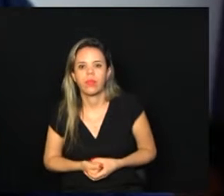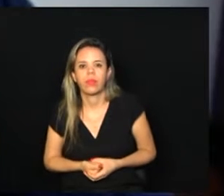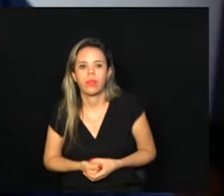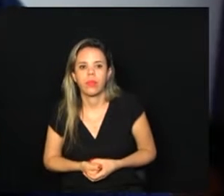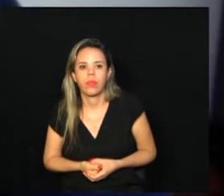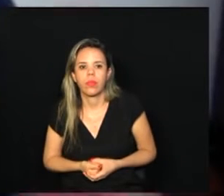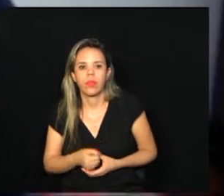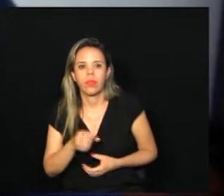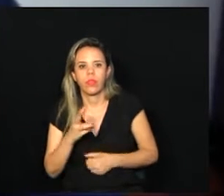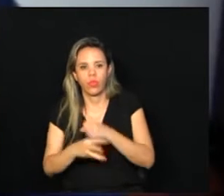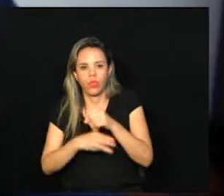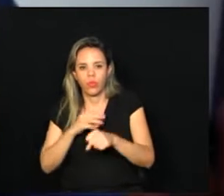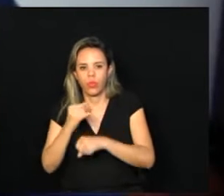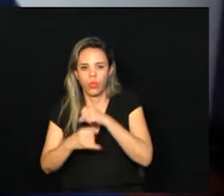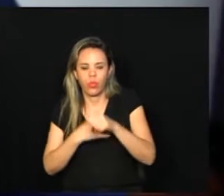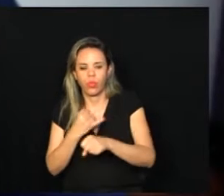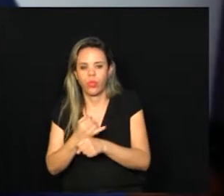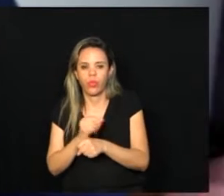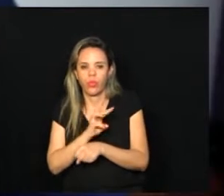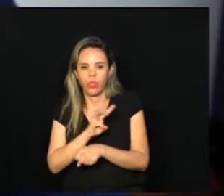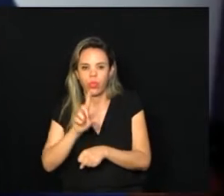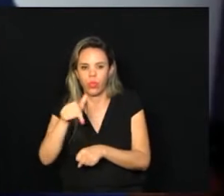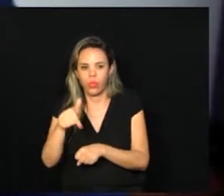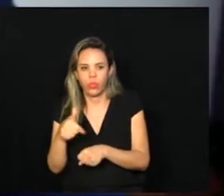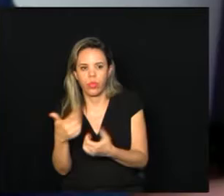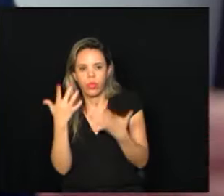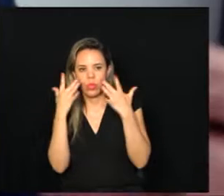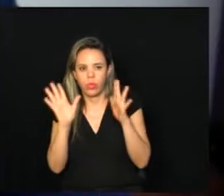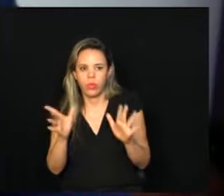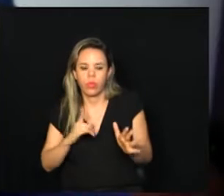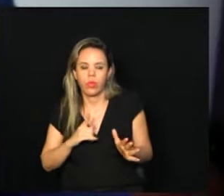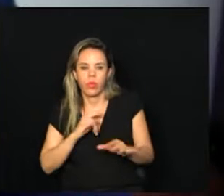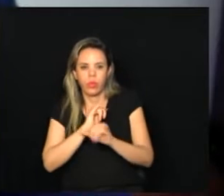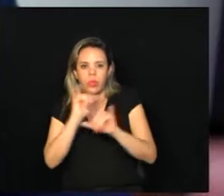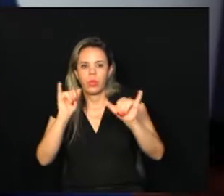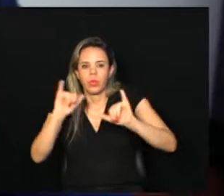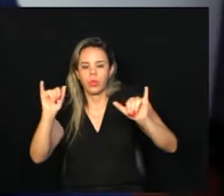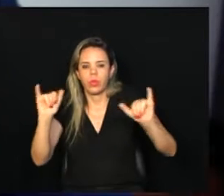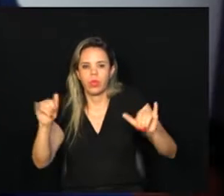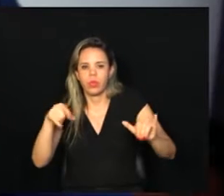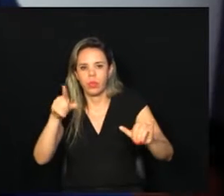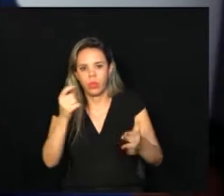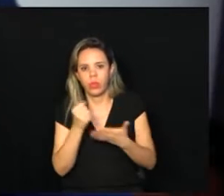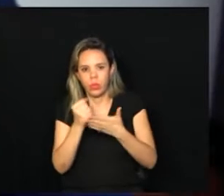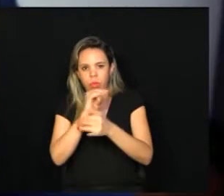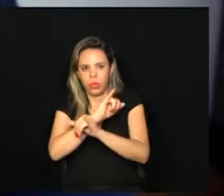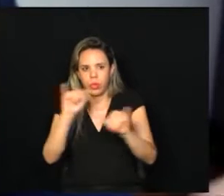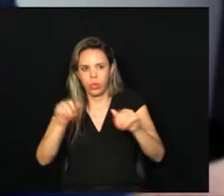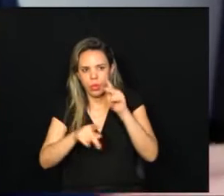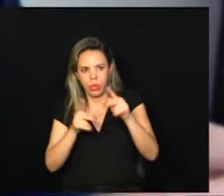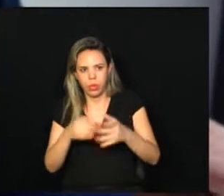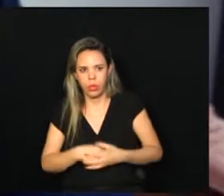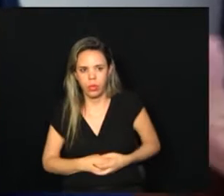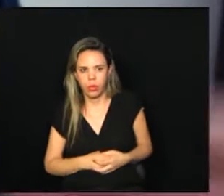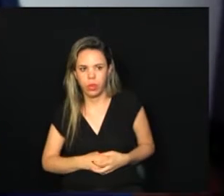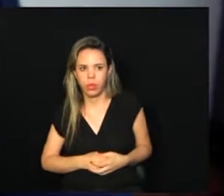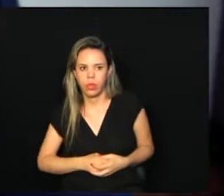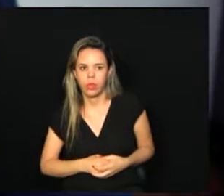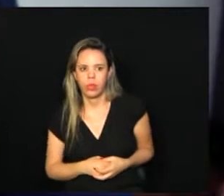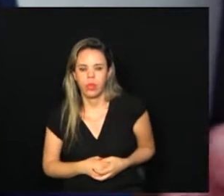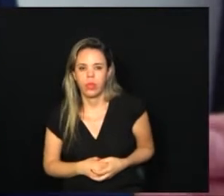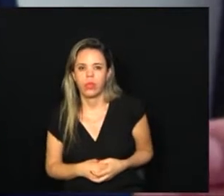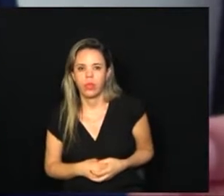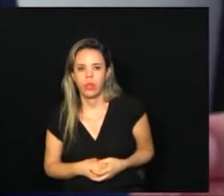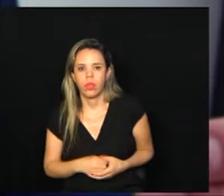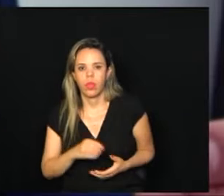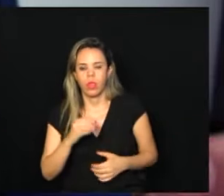através desse website, eu posso até passar para vocês depois, não sei se vocês já têm, para divulgar, né, para vocês ajudar na divulgação. E aí as pessoas